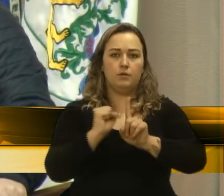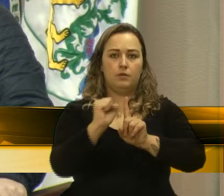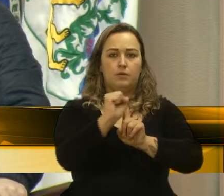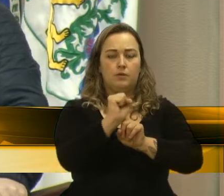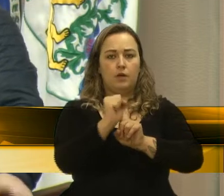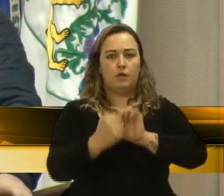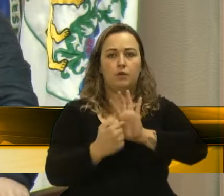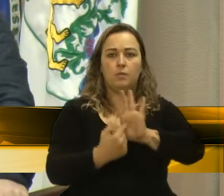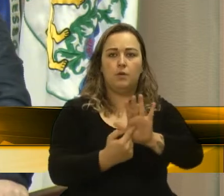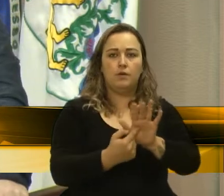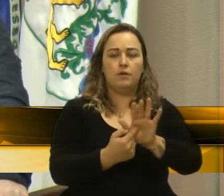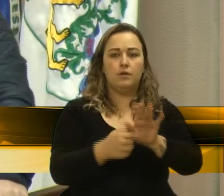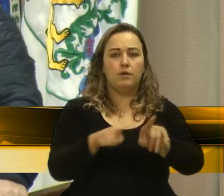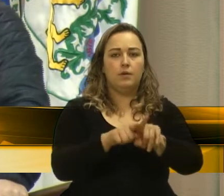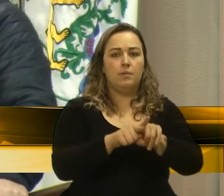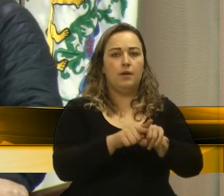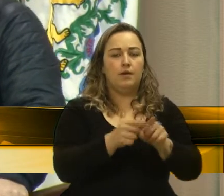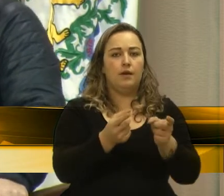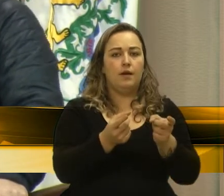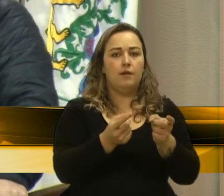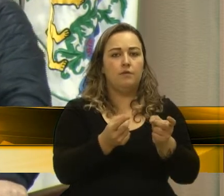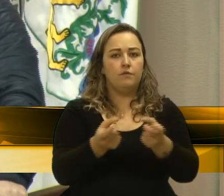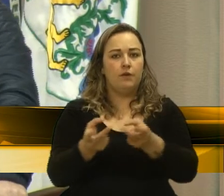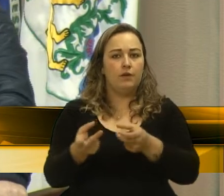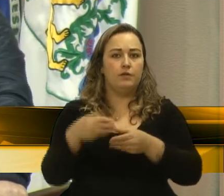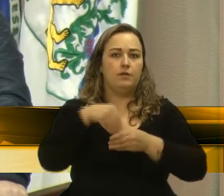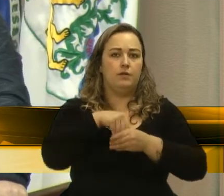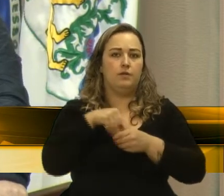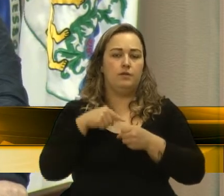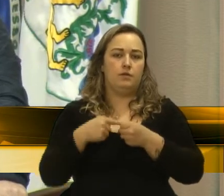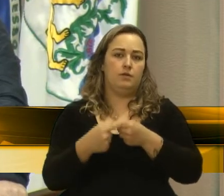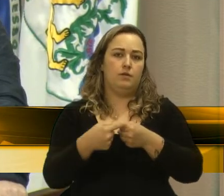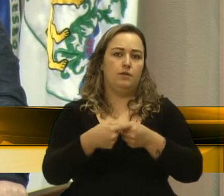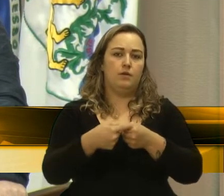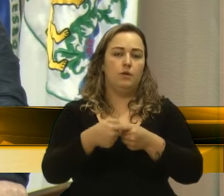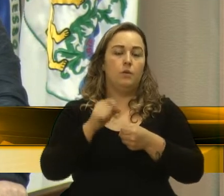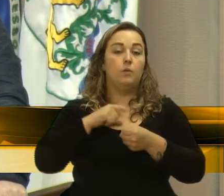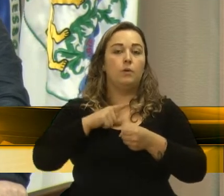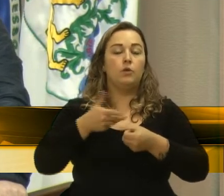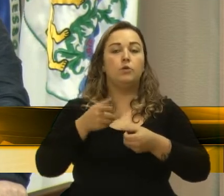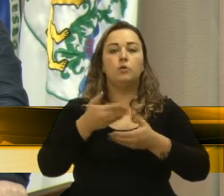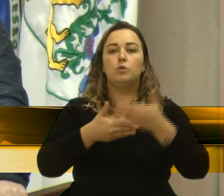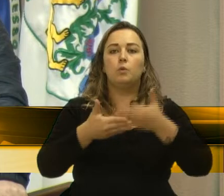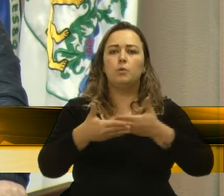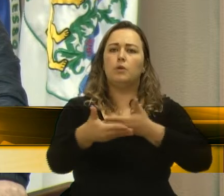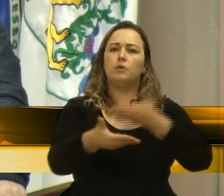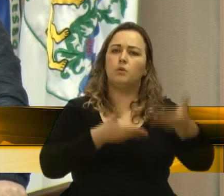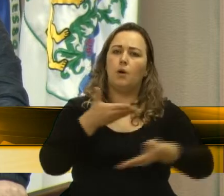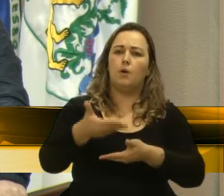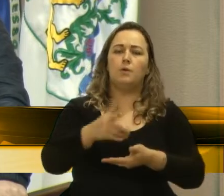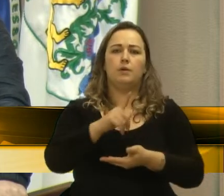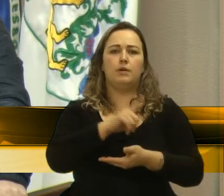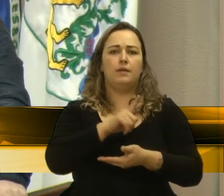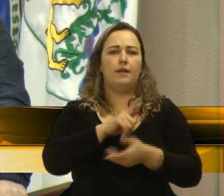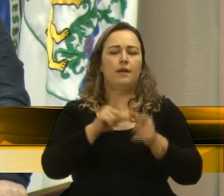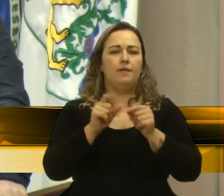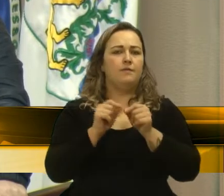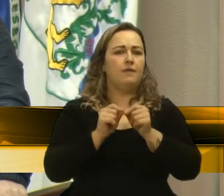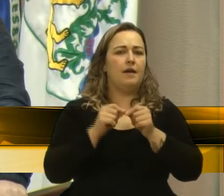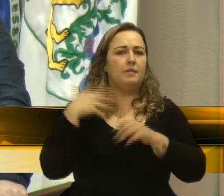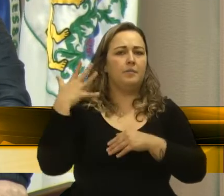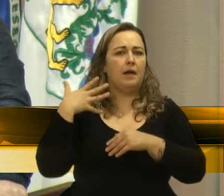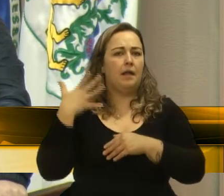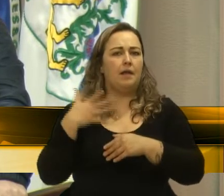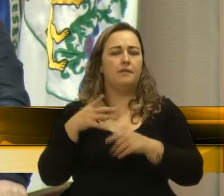venda positiva da cidade. E esse envolvimento todo que eles fizeram, eles fazem sarau, fazem